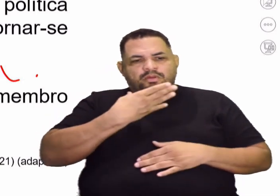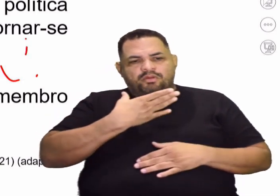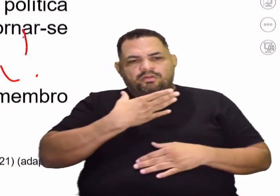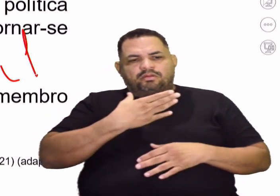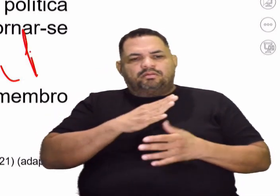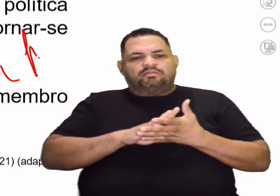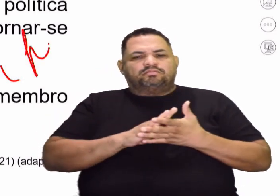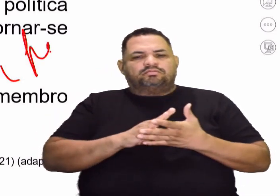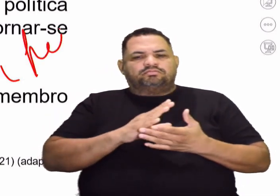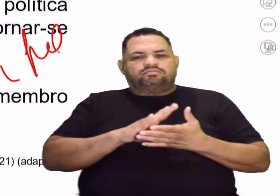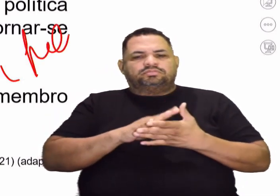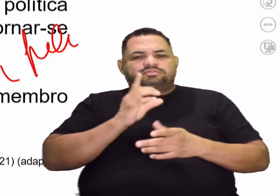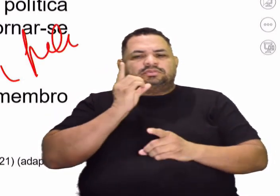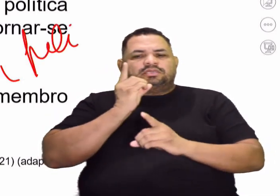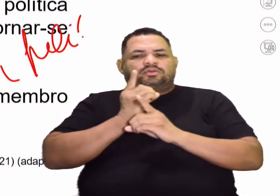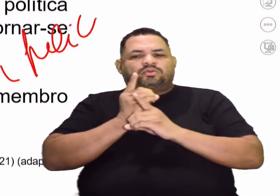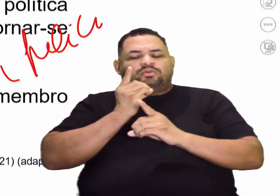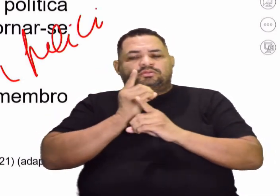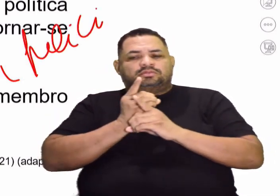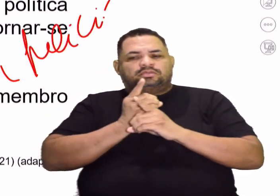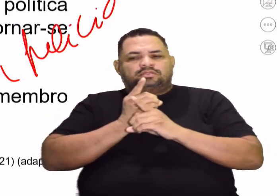ele vai encontrar o quê? A felicidade.